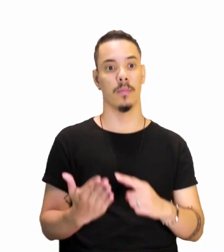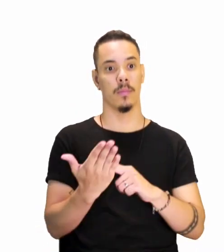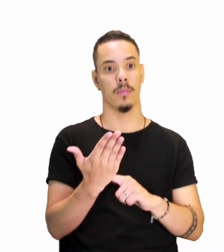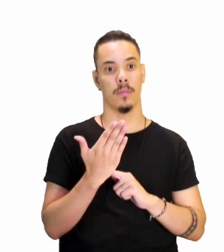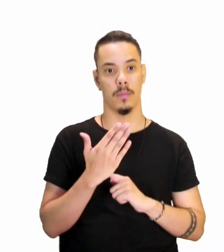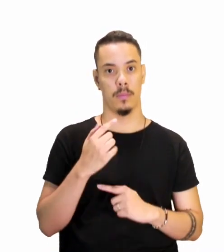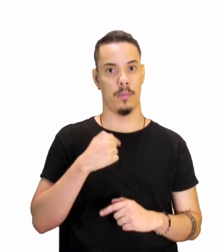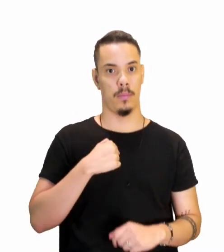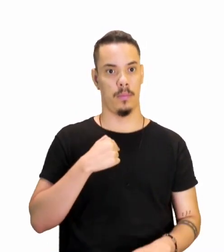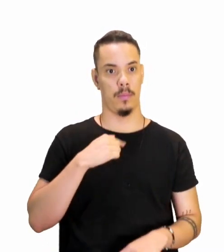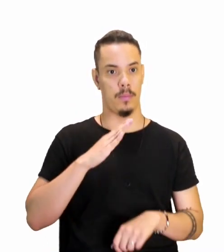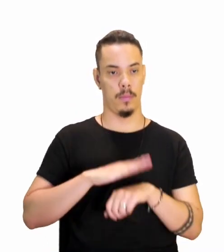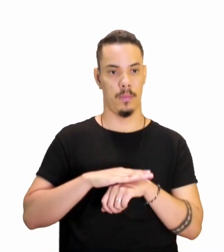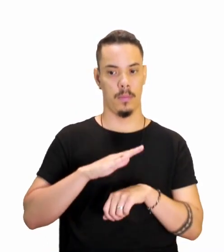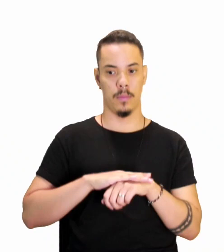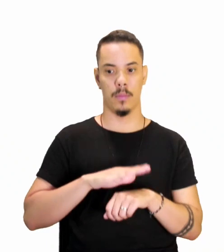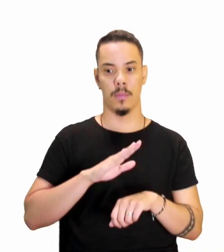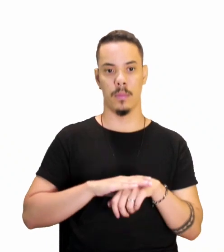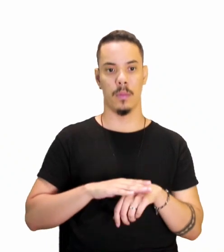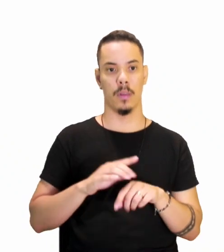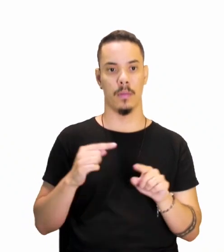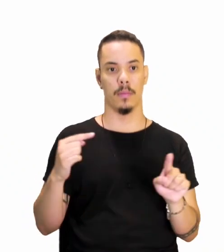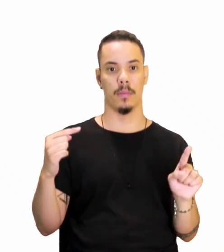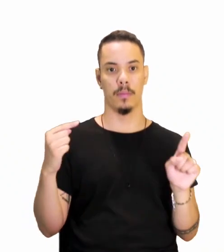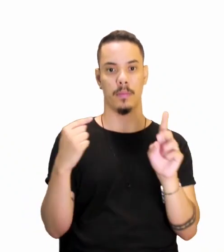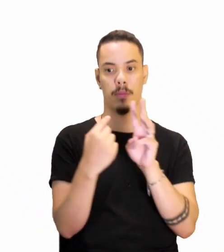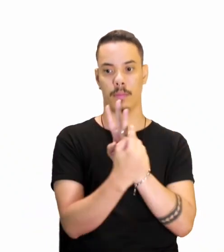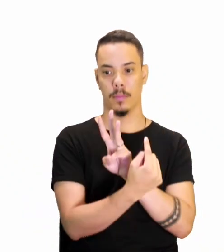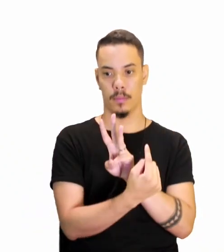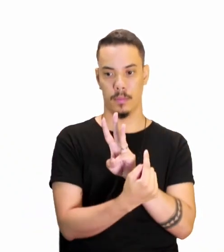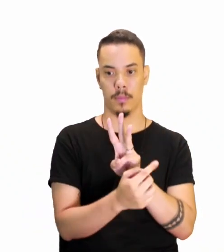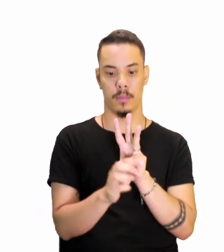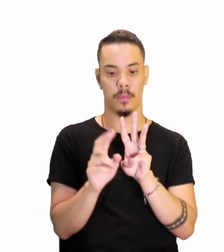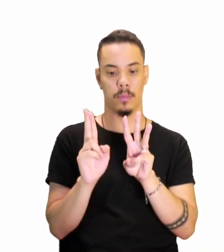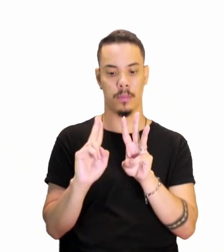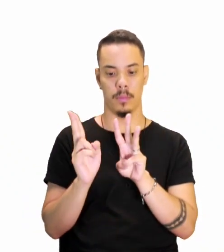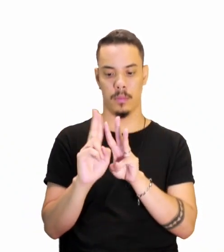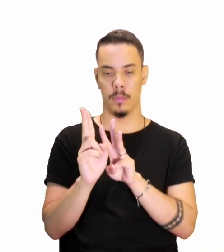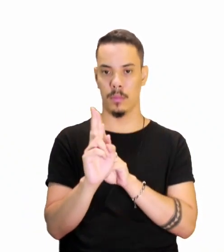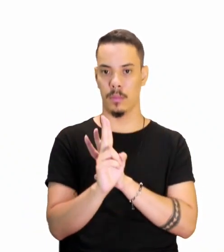destacar para mim 3 nomes